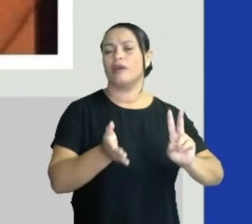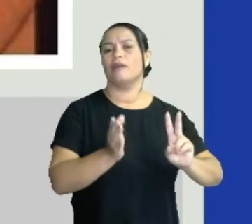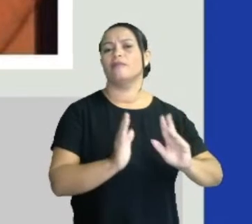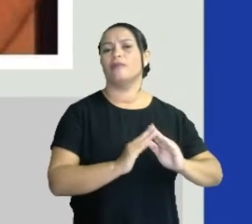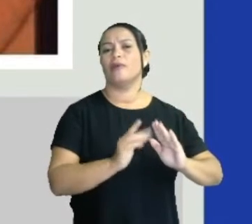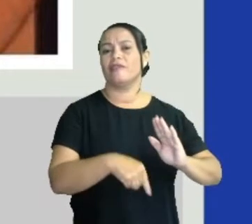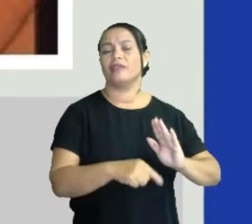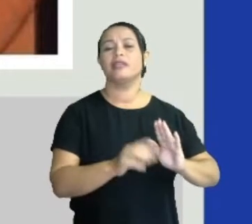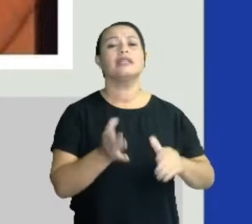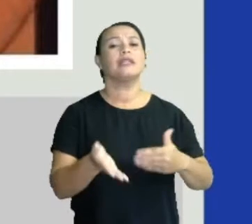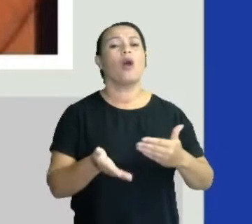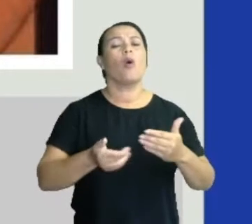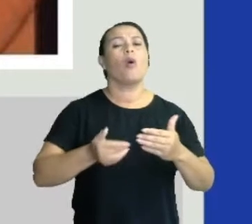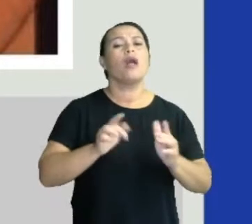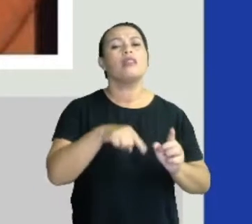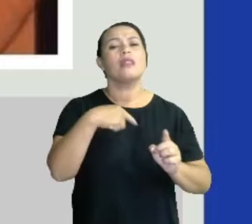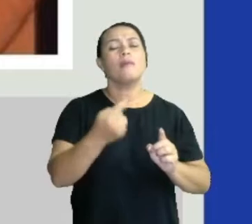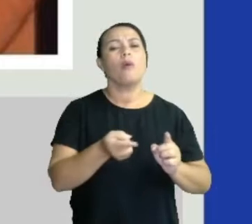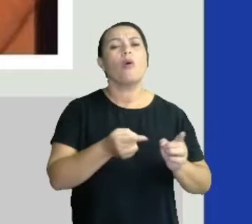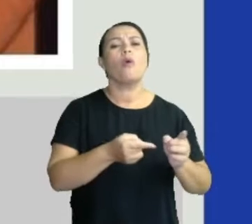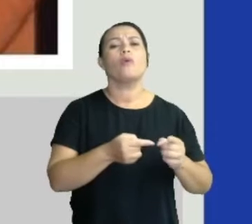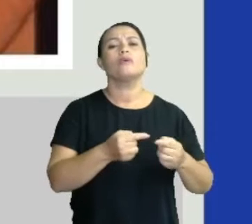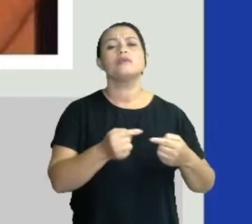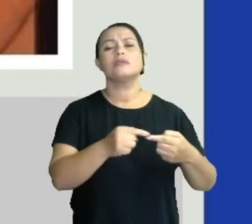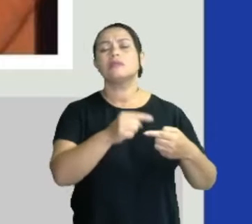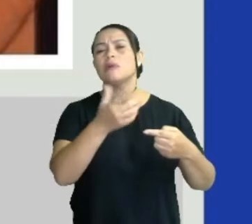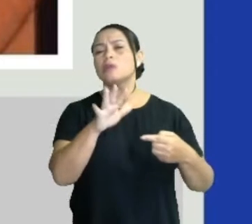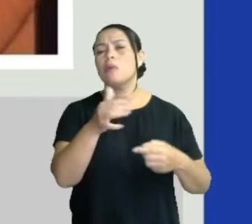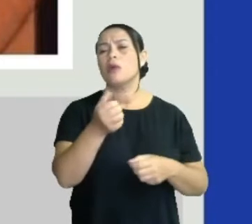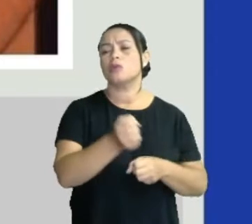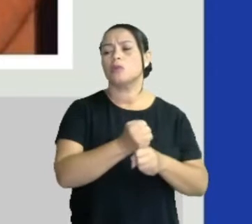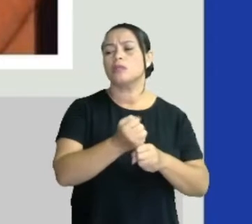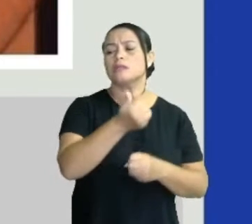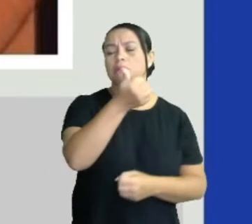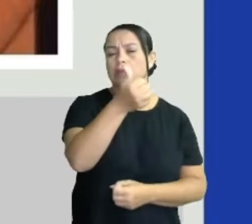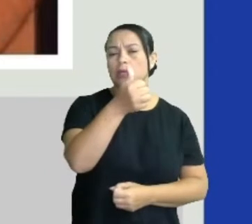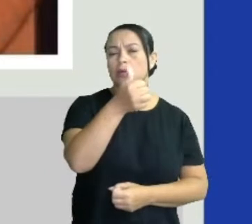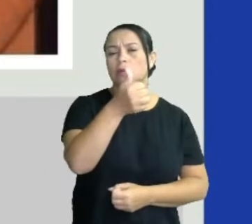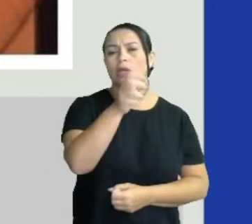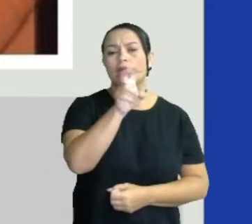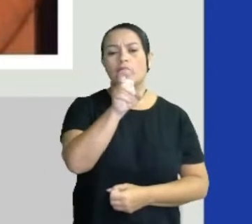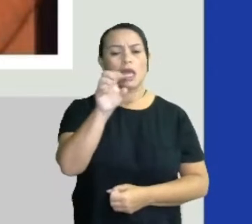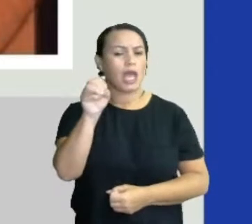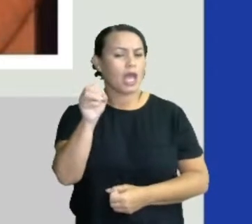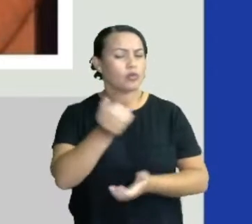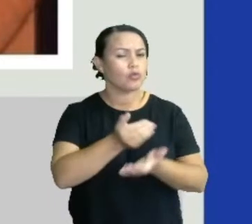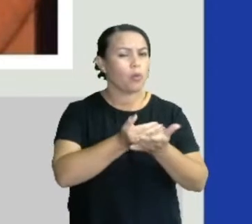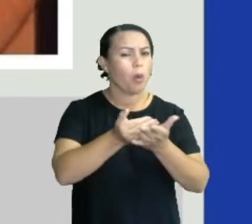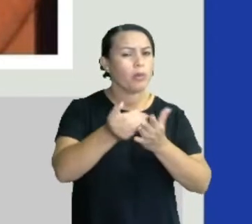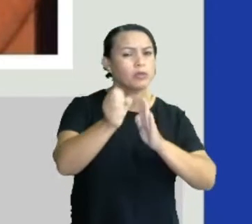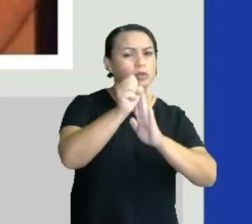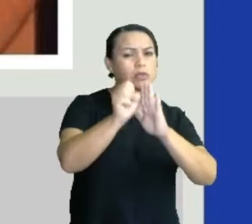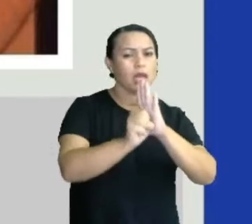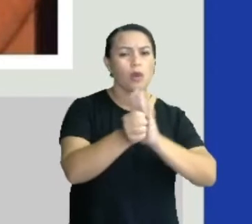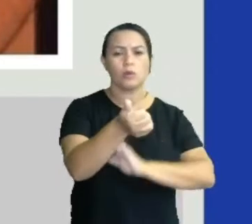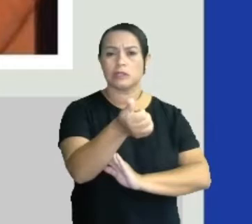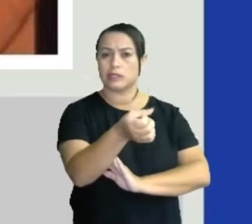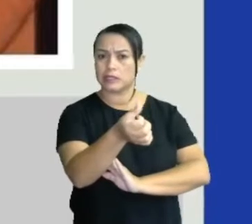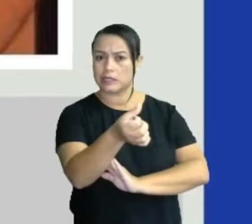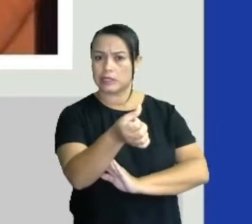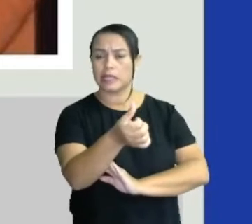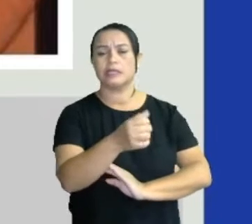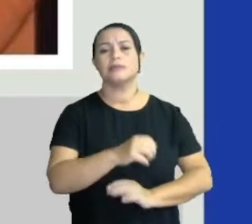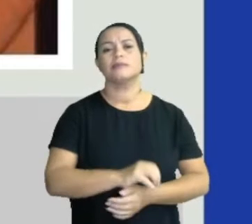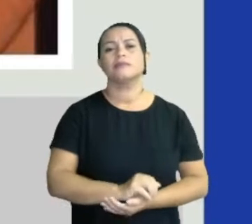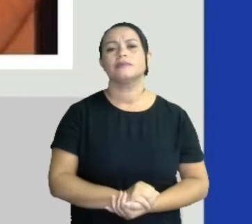habitavam. Logo em seguida, ali a partir de 1500, no comecinho do século